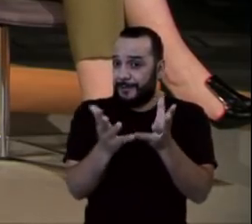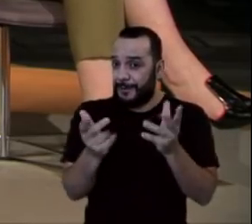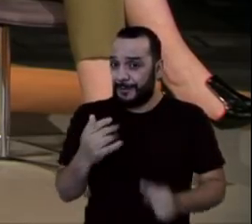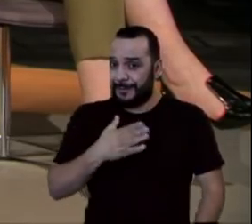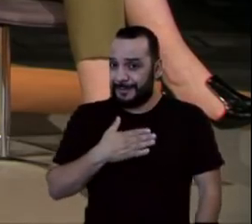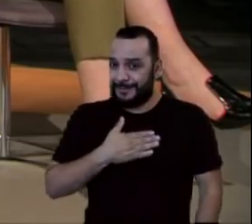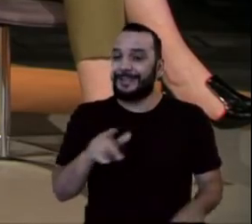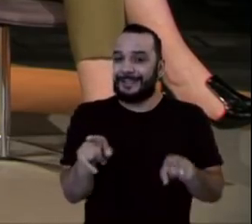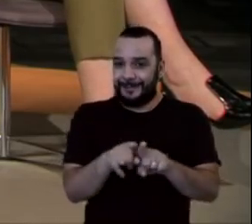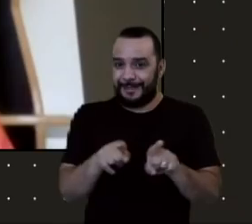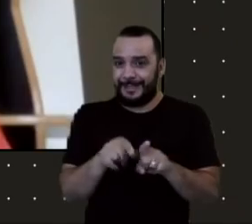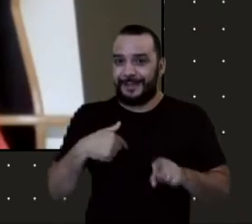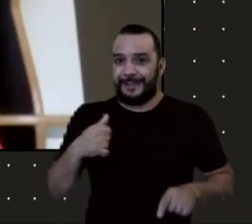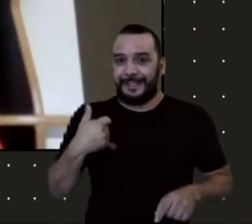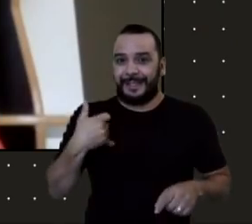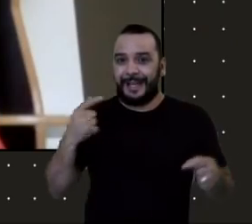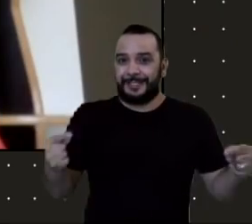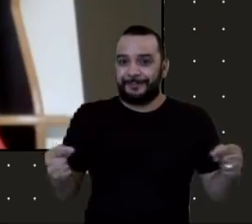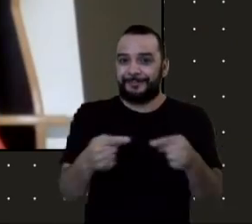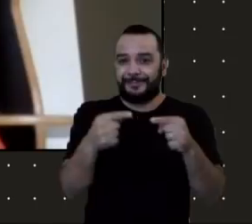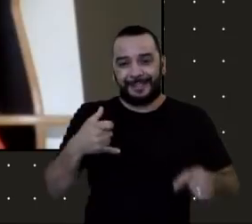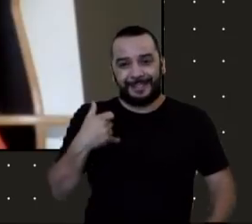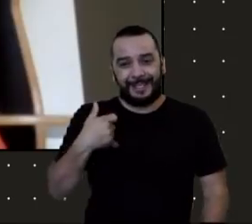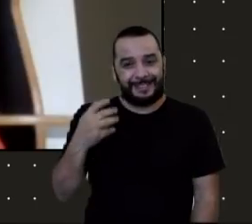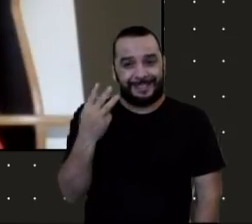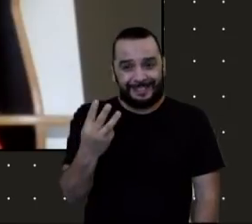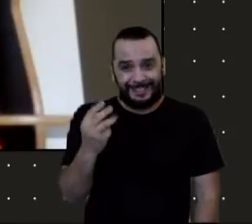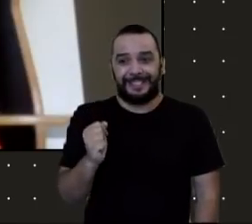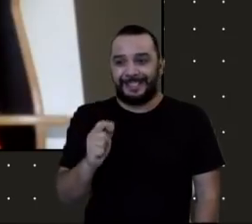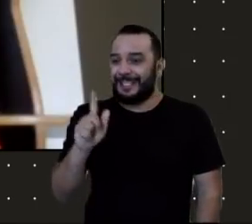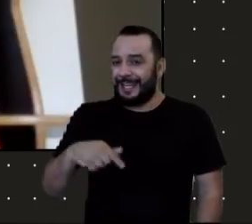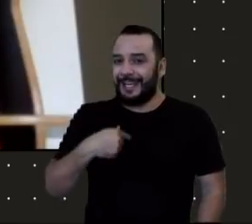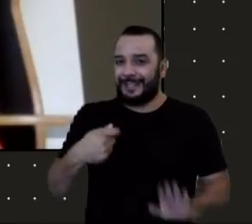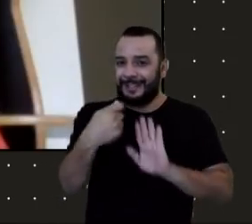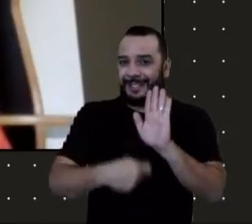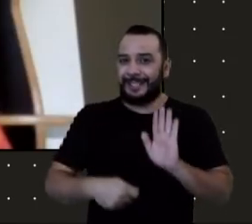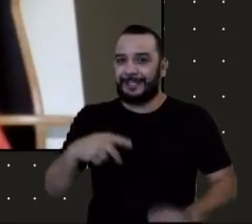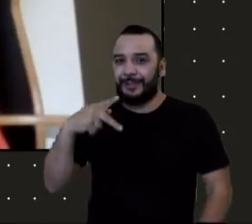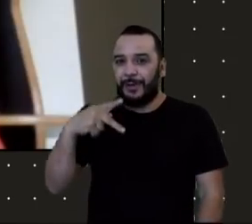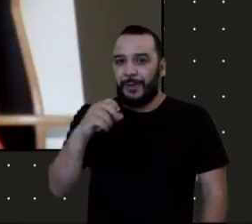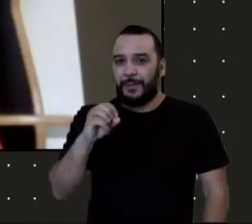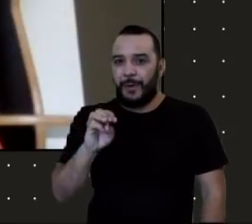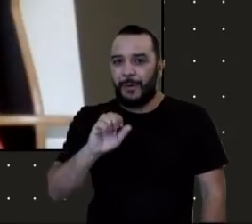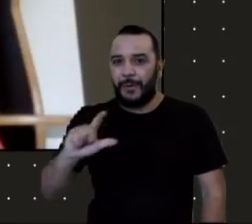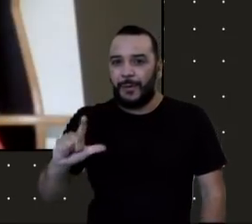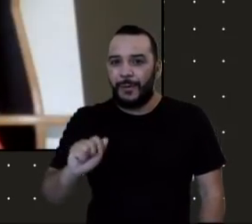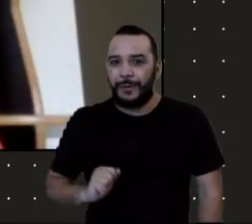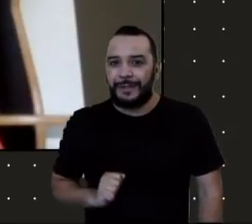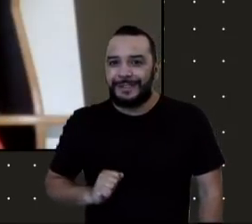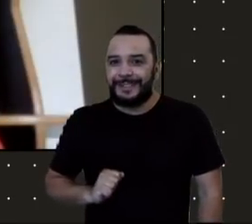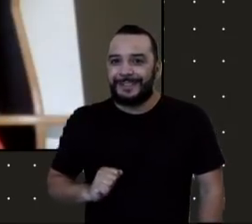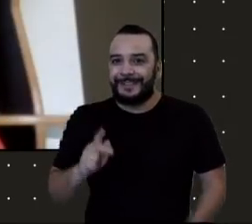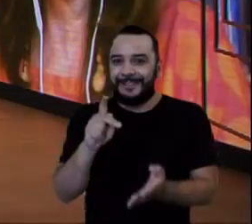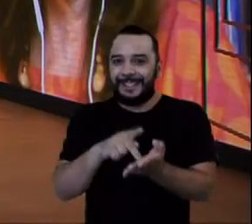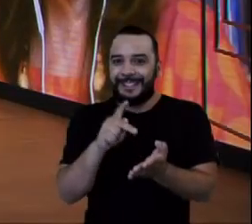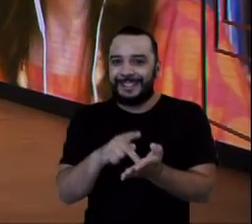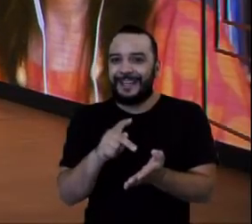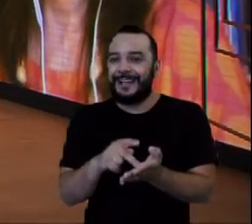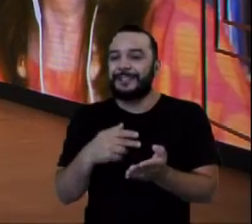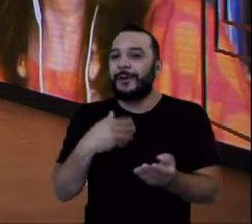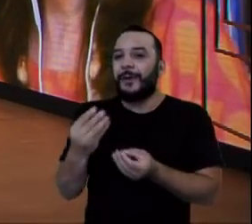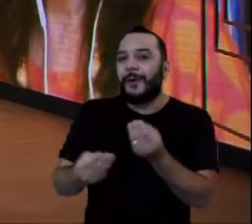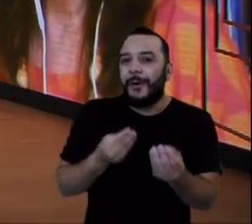maravilhoso para mim também. Eu tinha a idade do personagem, que era 13 anos. É um texto do Paul Sindel. Esse texto ganhou o prêmio Pulitzer.